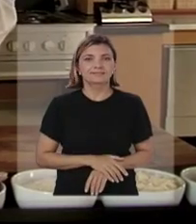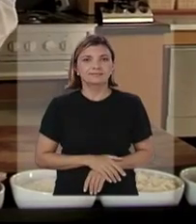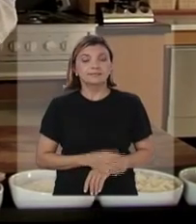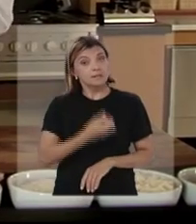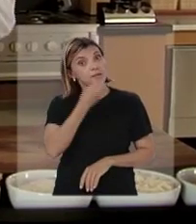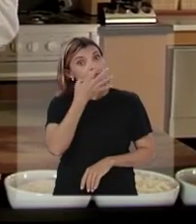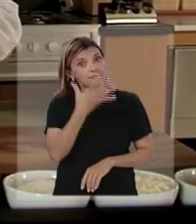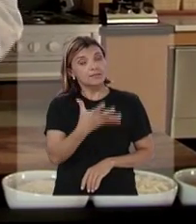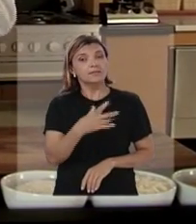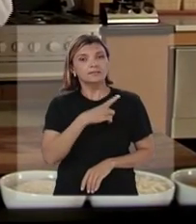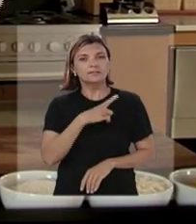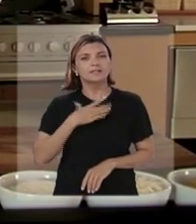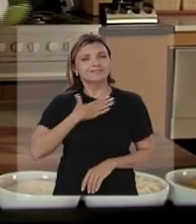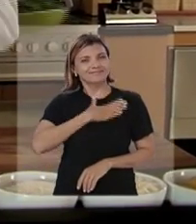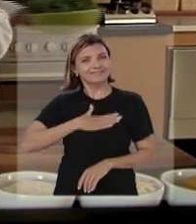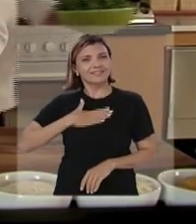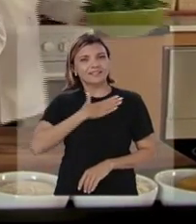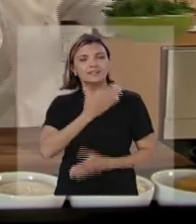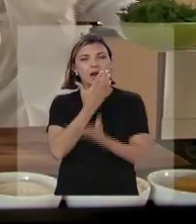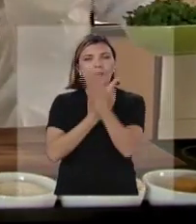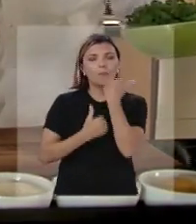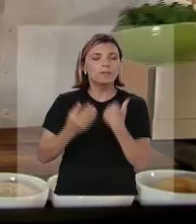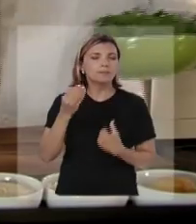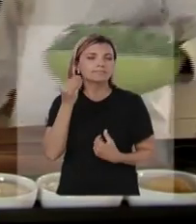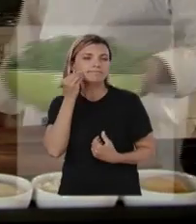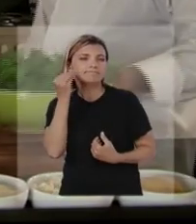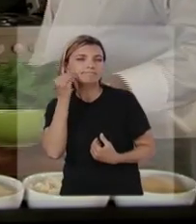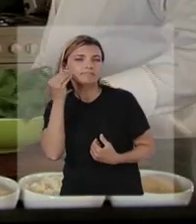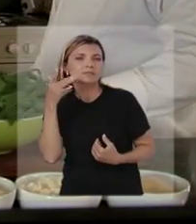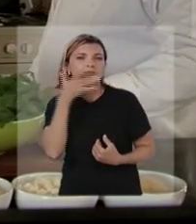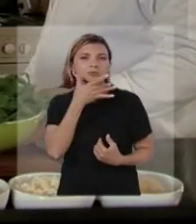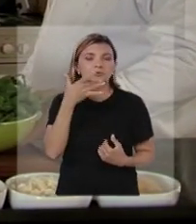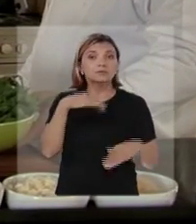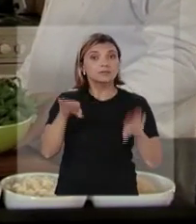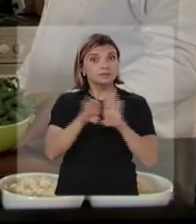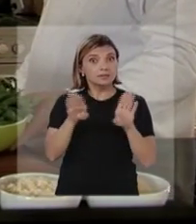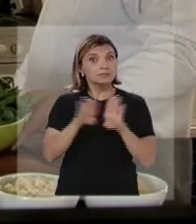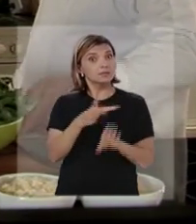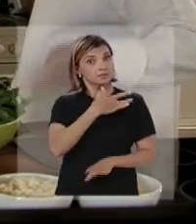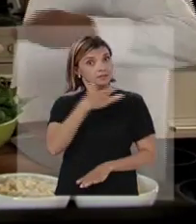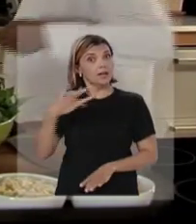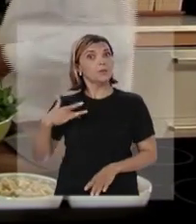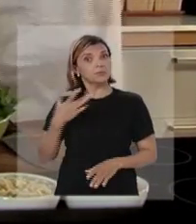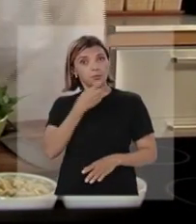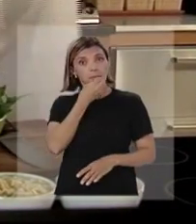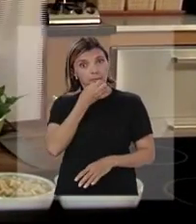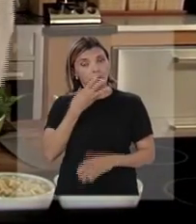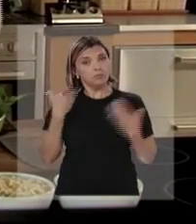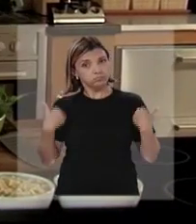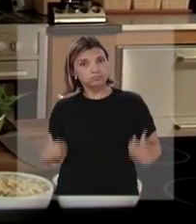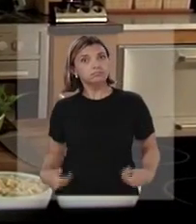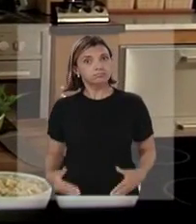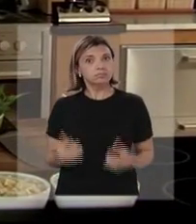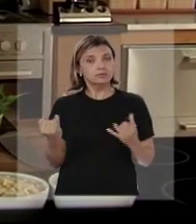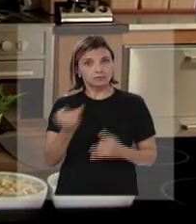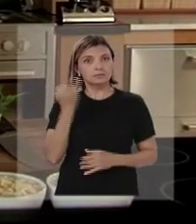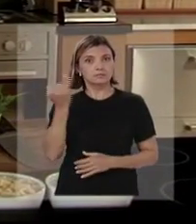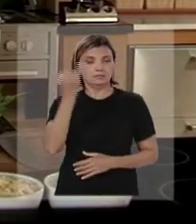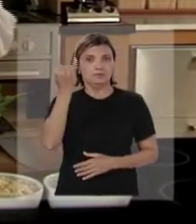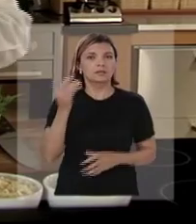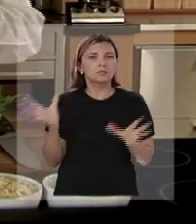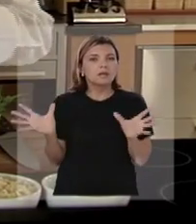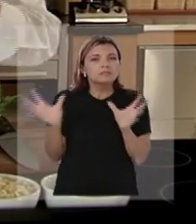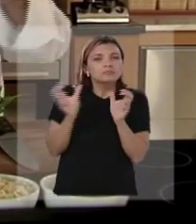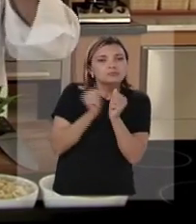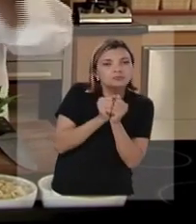Que bom! Quer dizer que, além do prazer de provar essas delícias típicas do Centro S, ainda vou colocar o meu corpo para funcionar. É